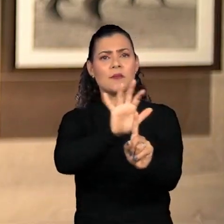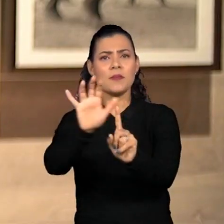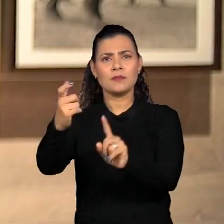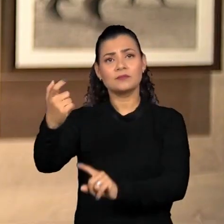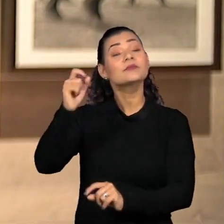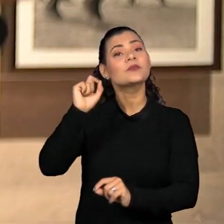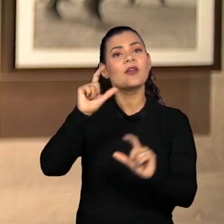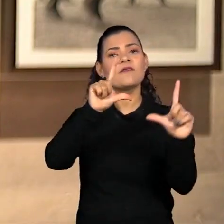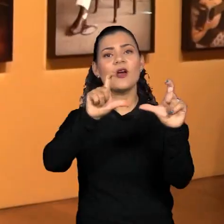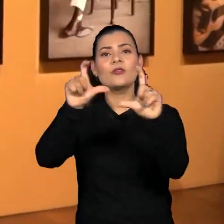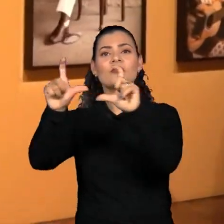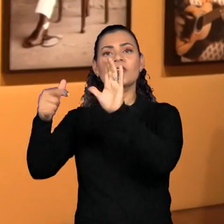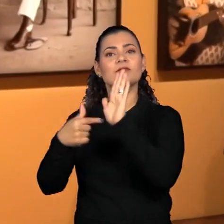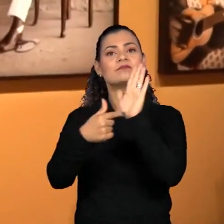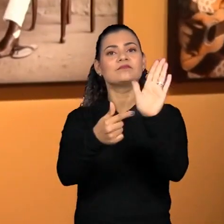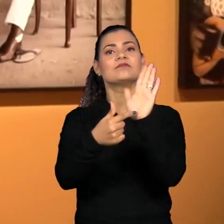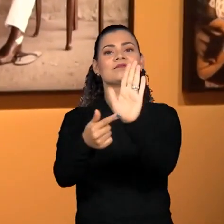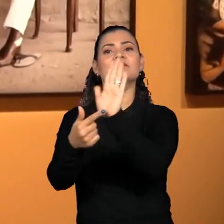tudo aqui.